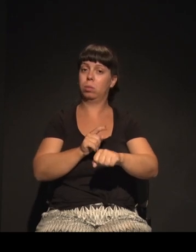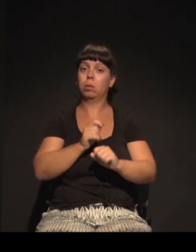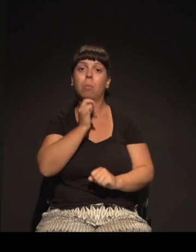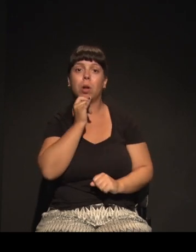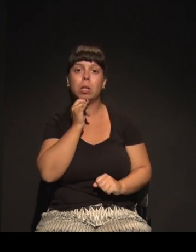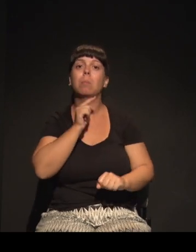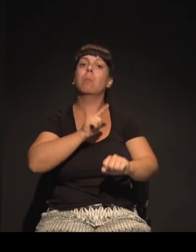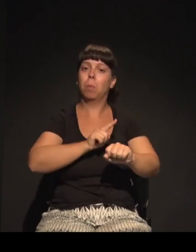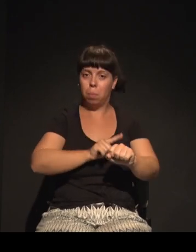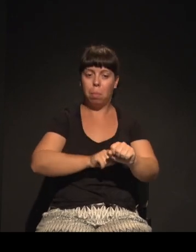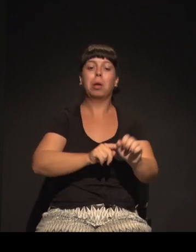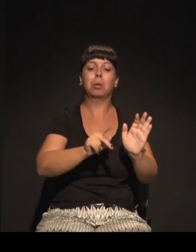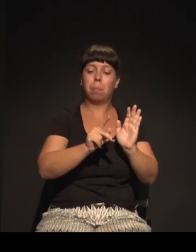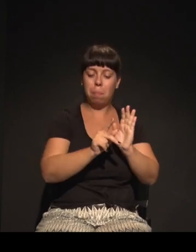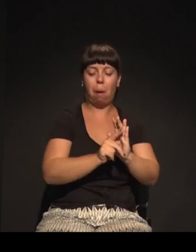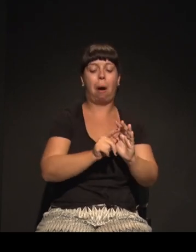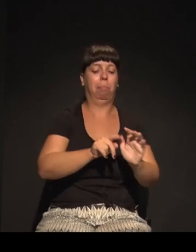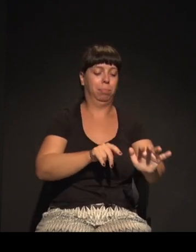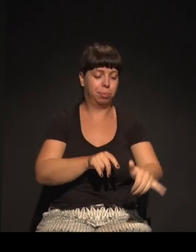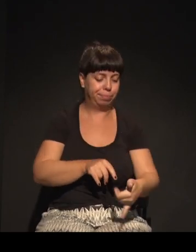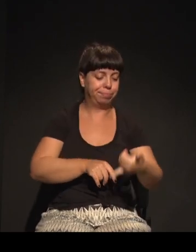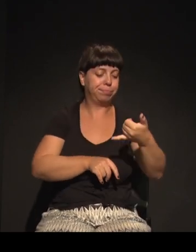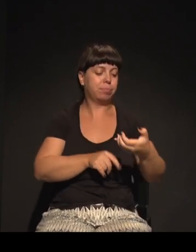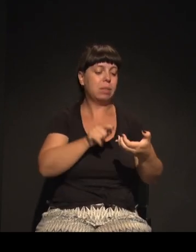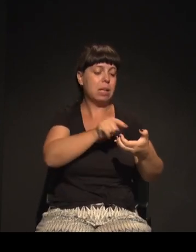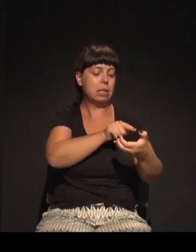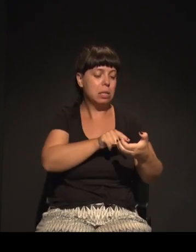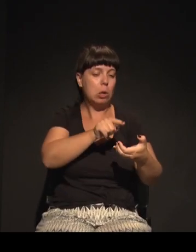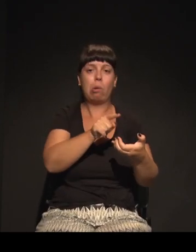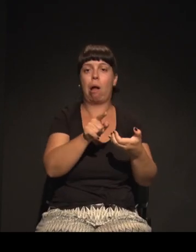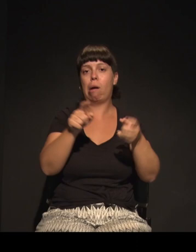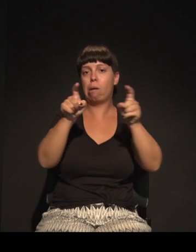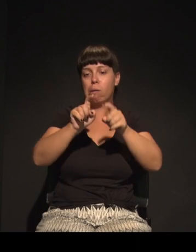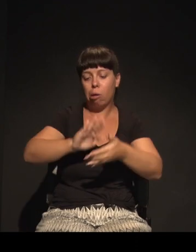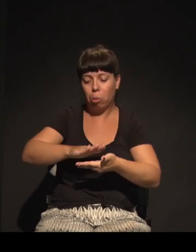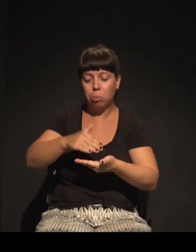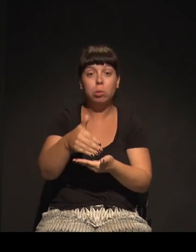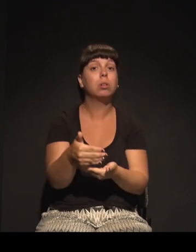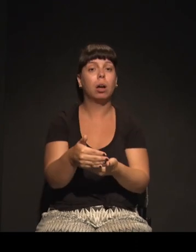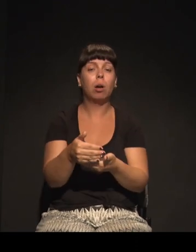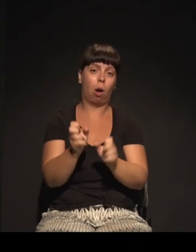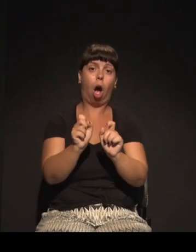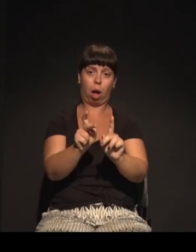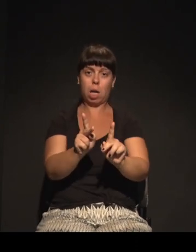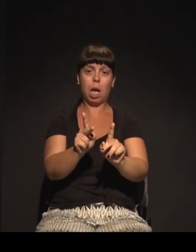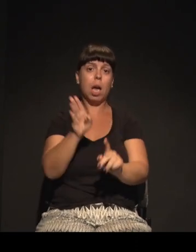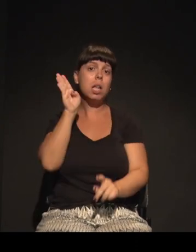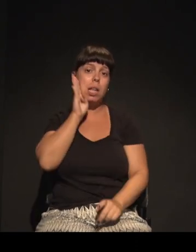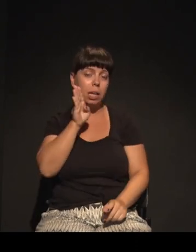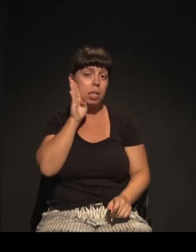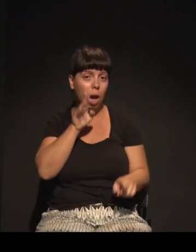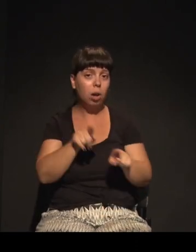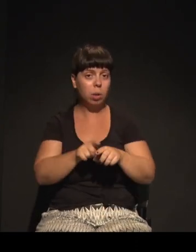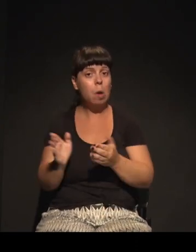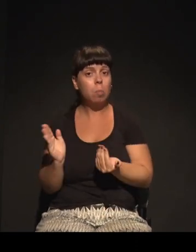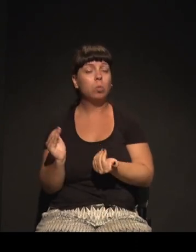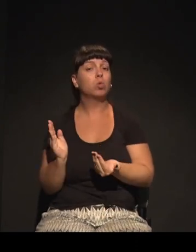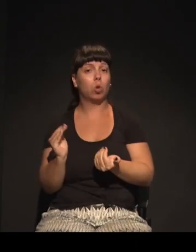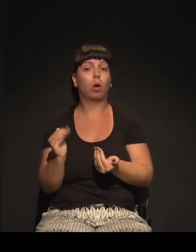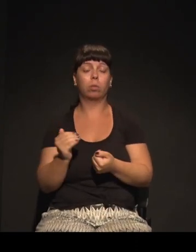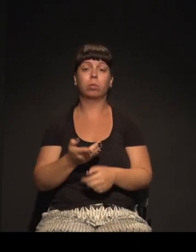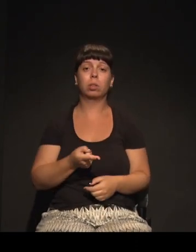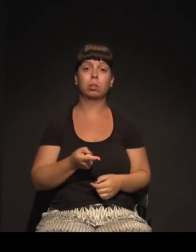celular de tal usando o computador essas coisa é legal também para os jovens plata sempre